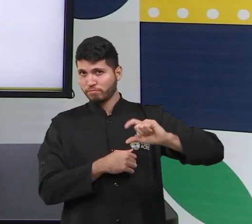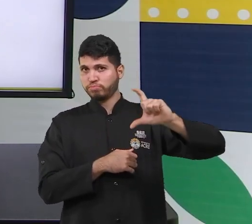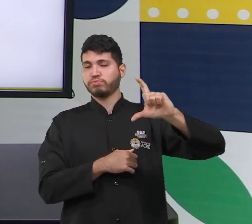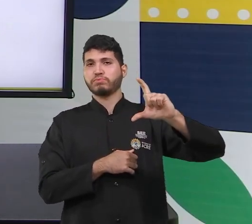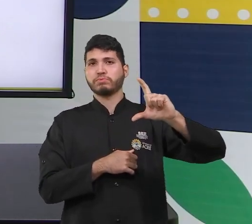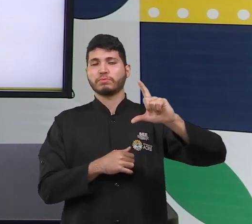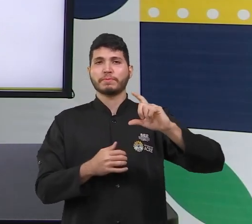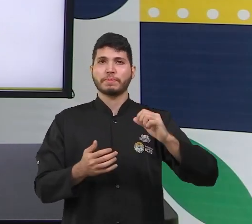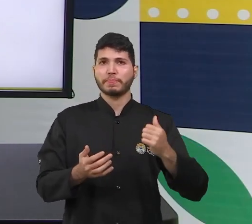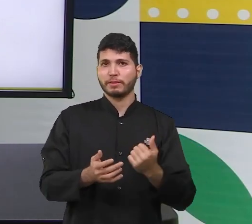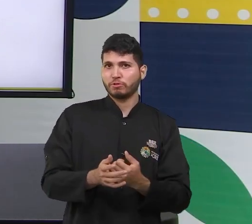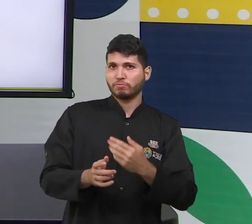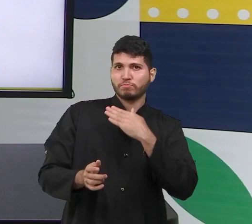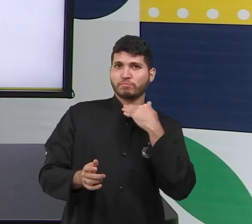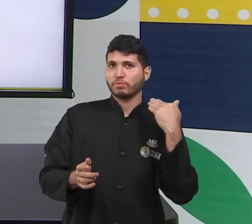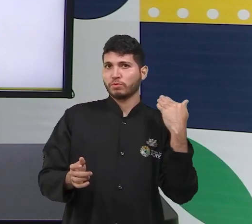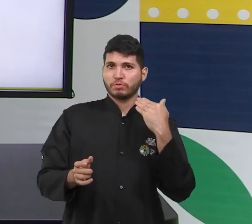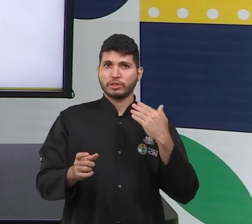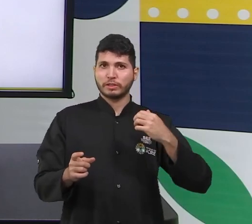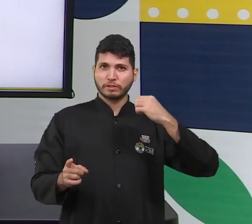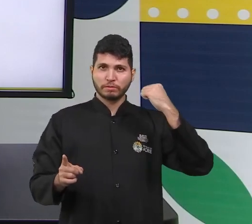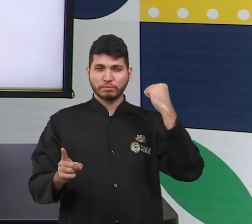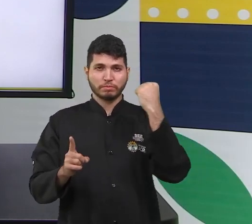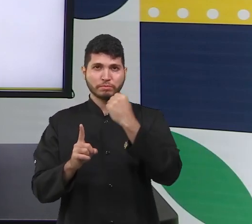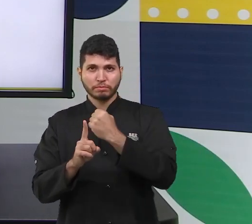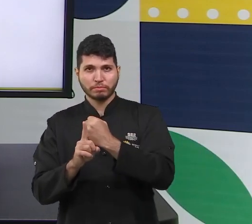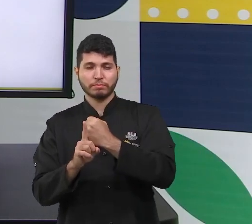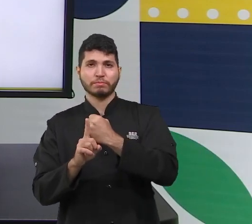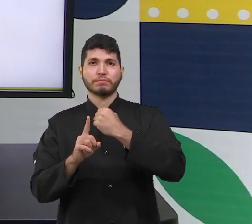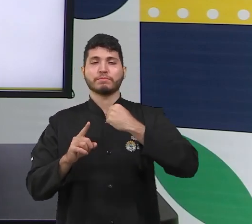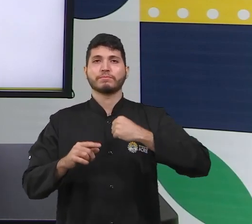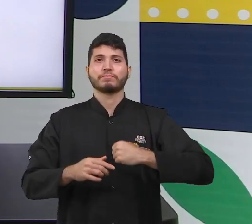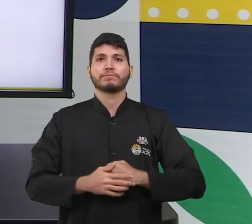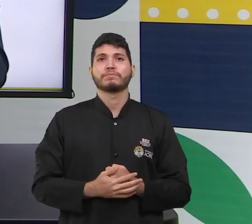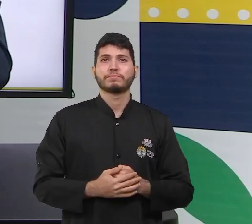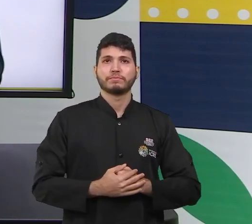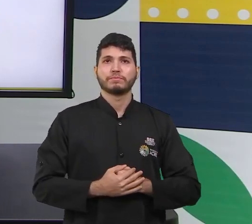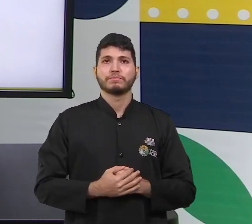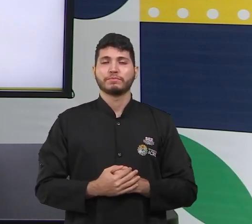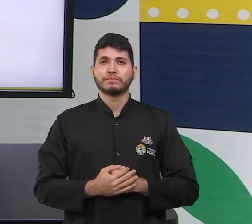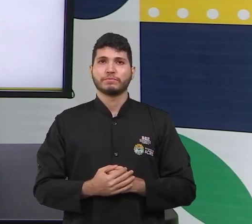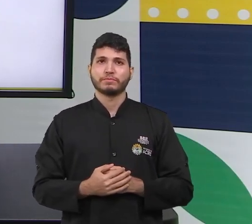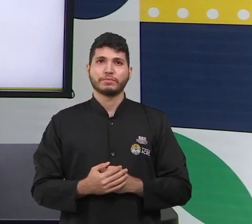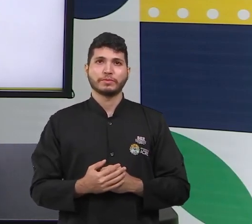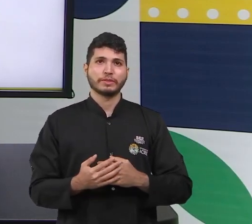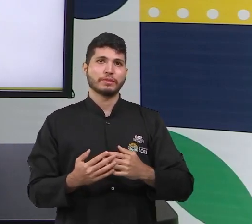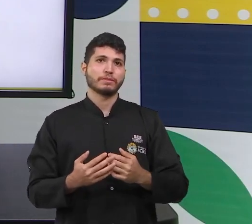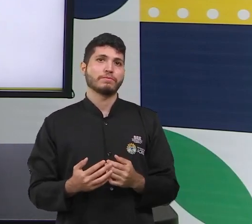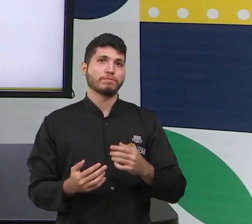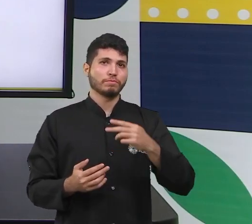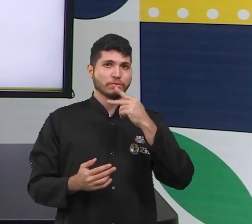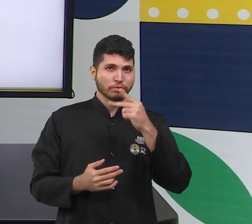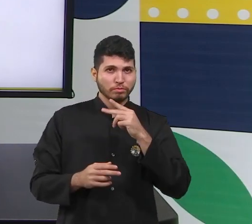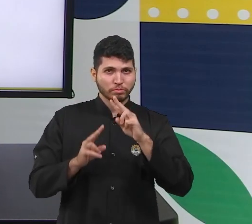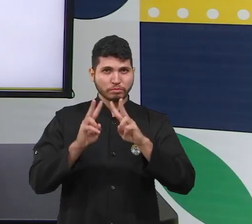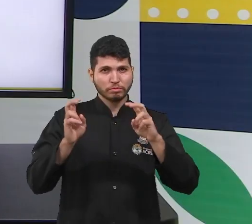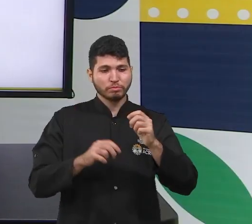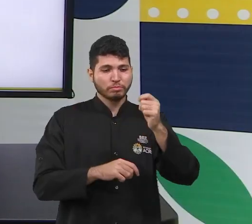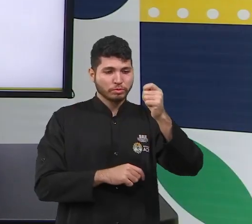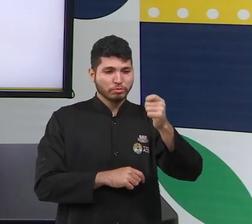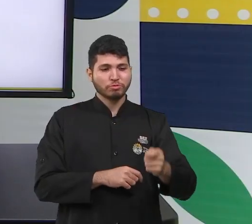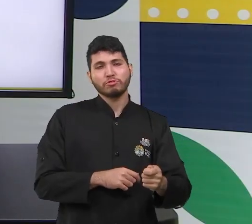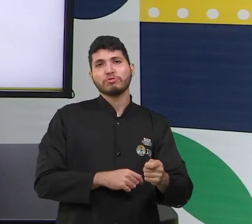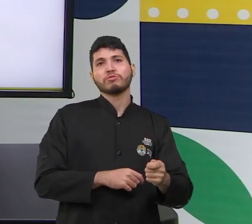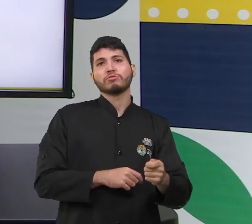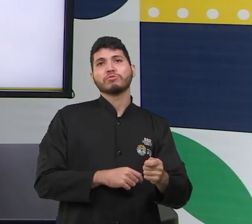essa aula também fosse um motivo de reflexão sobre a forma com que o machismo impera na sociedade atualmente. A